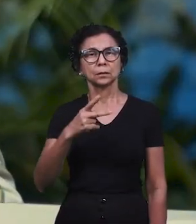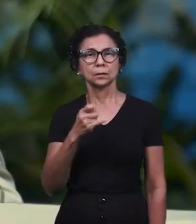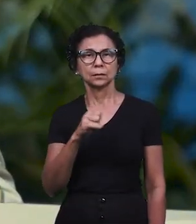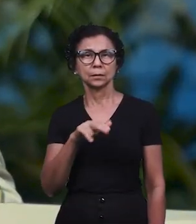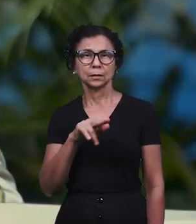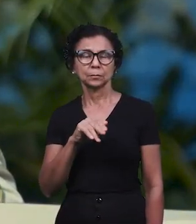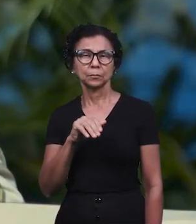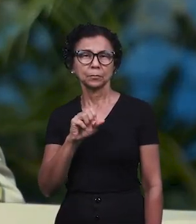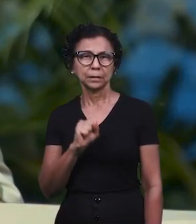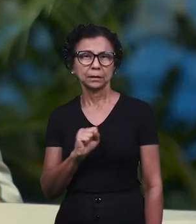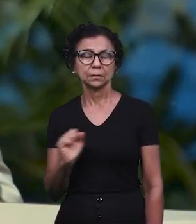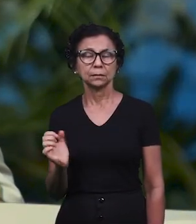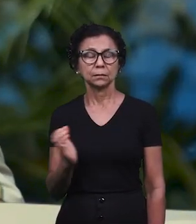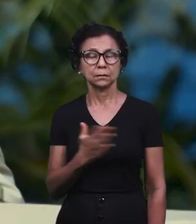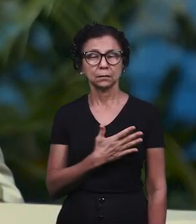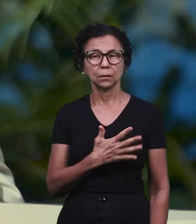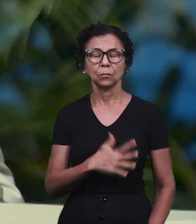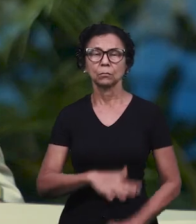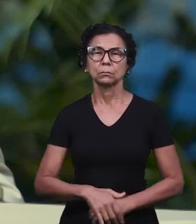carreira militar,